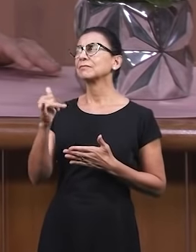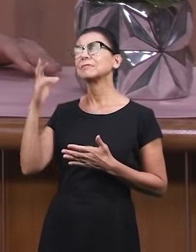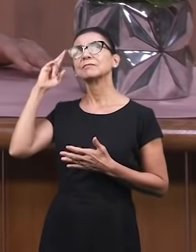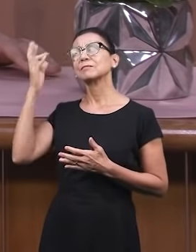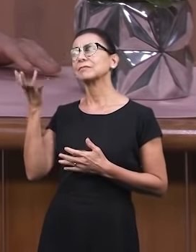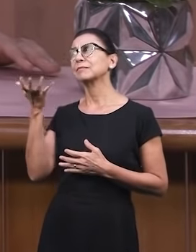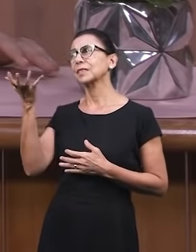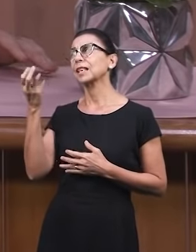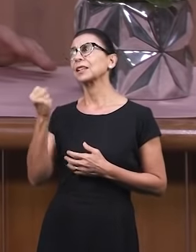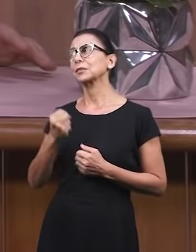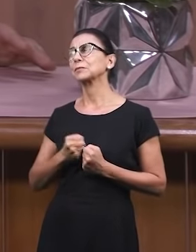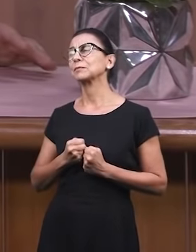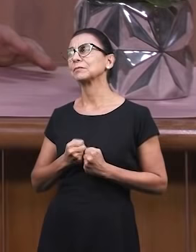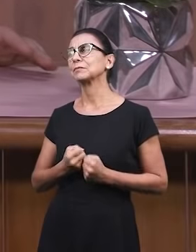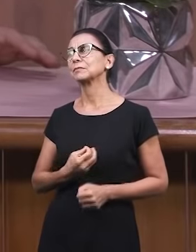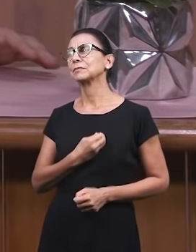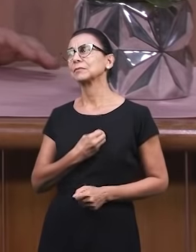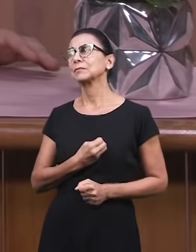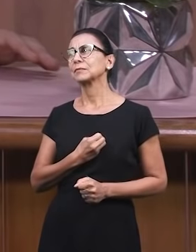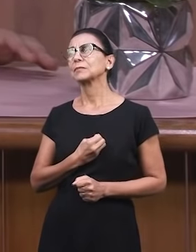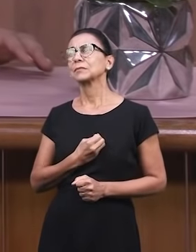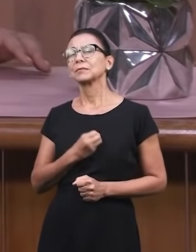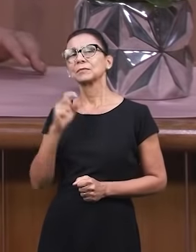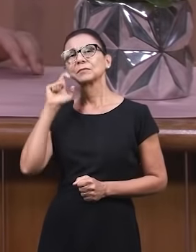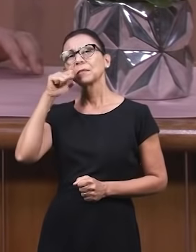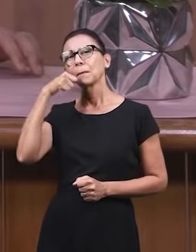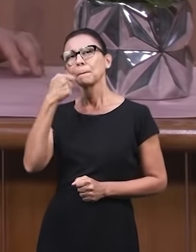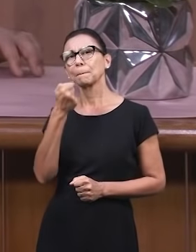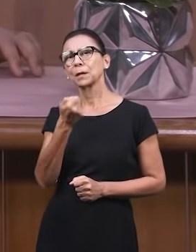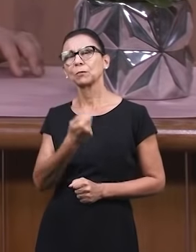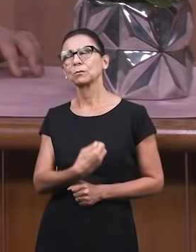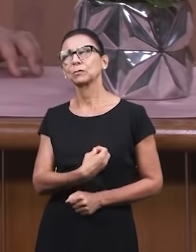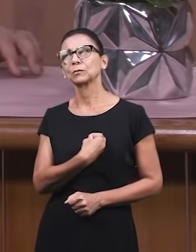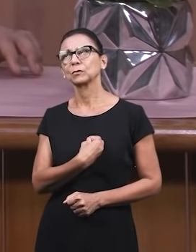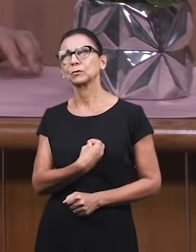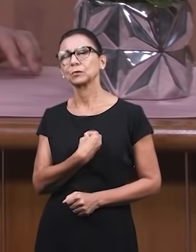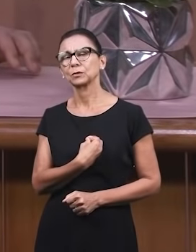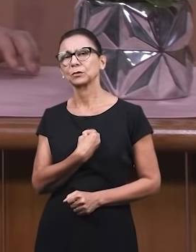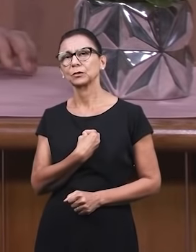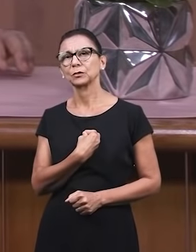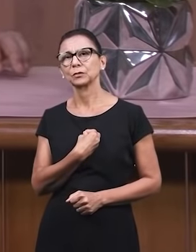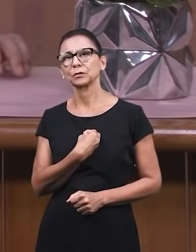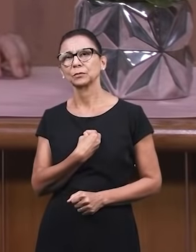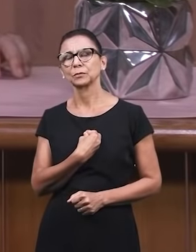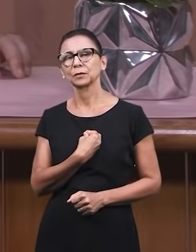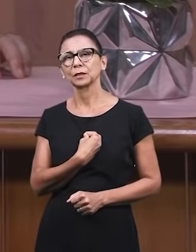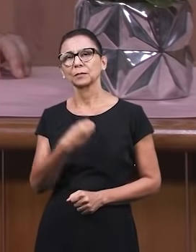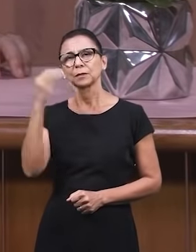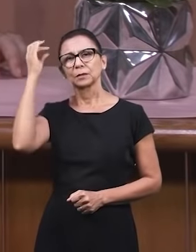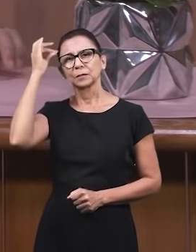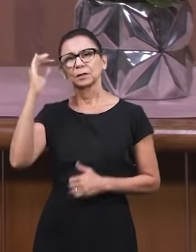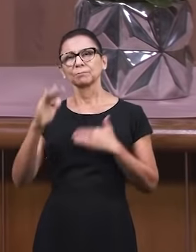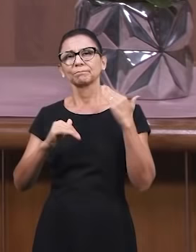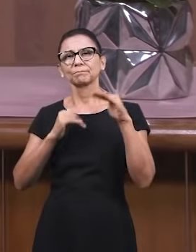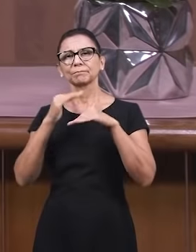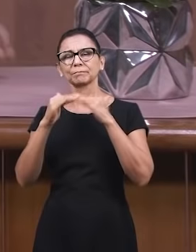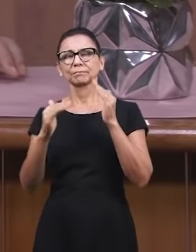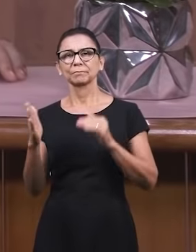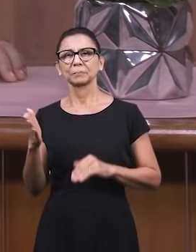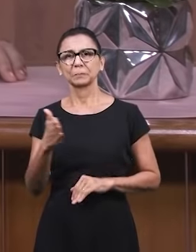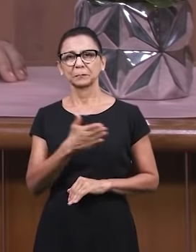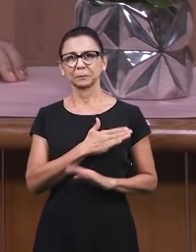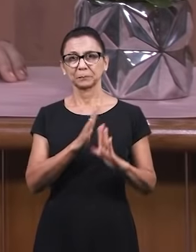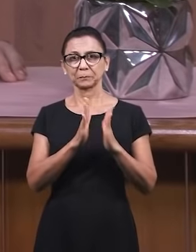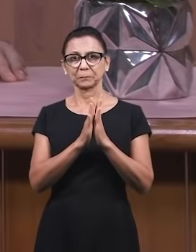Senhor, eu quero participar deste pão. Eu quero, Senhor, ser alimentado espiritualmente e o Senhor vai te